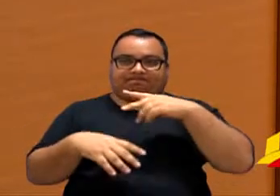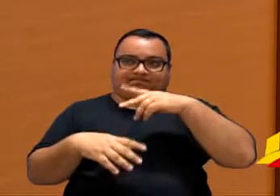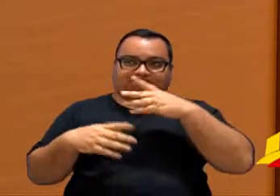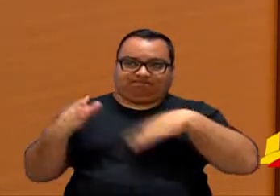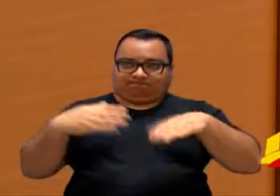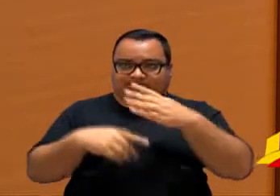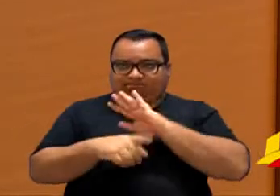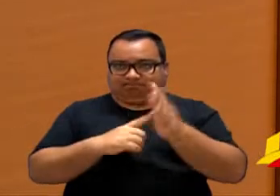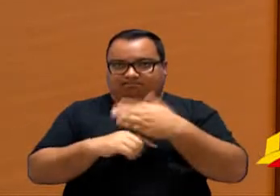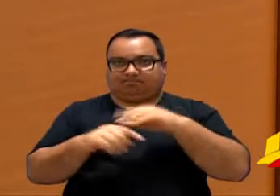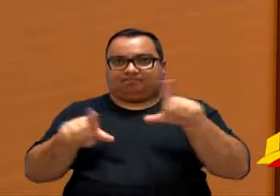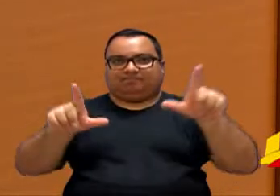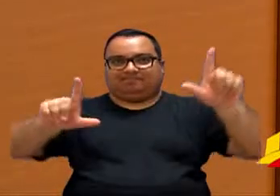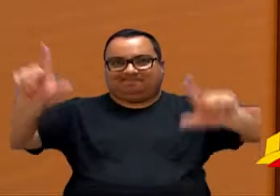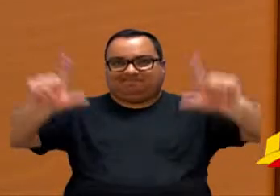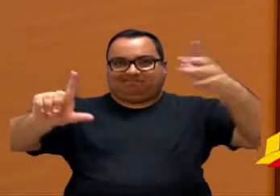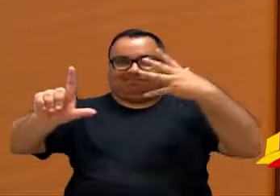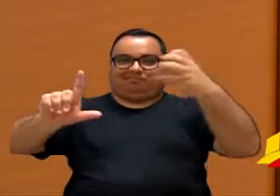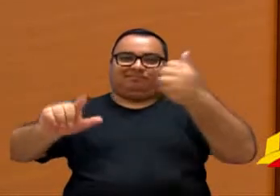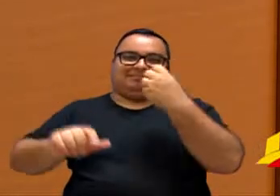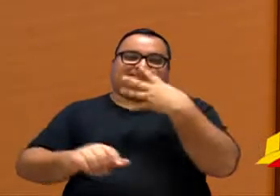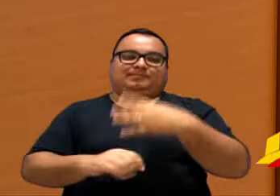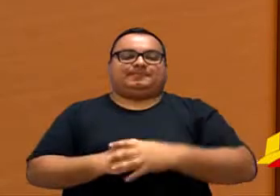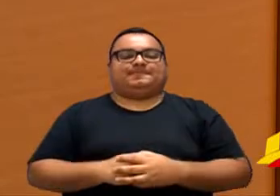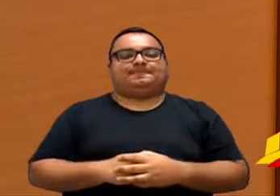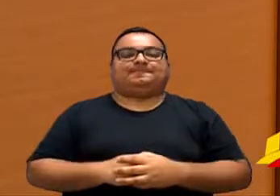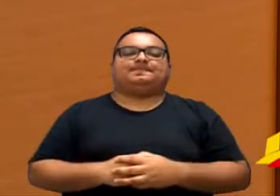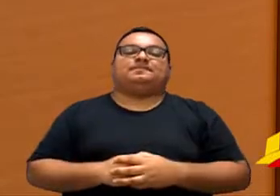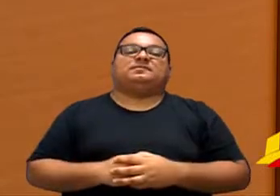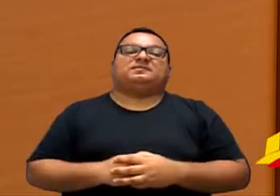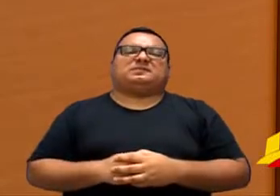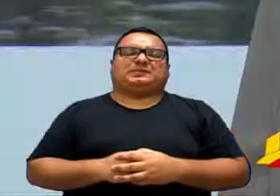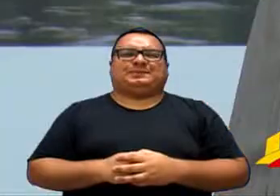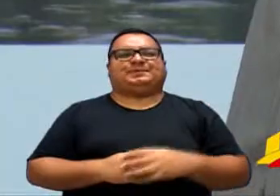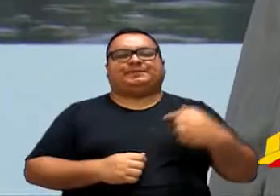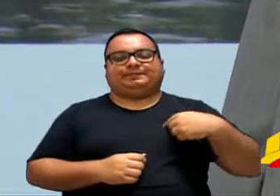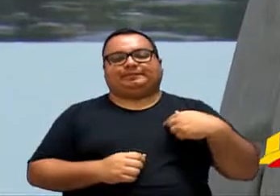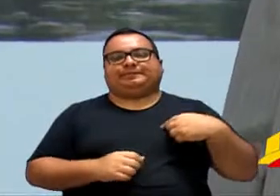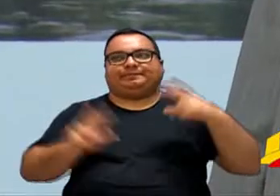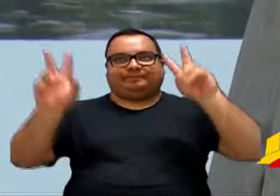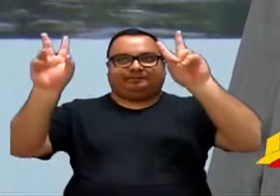eu esse é um assunto recorrente